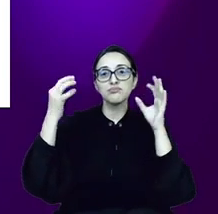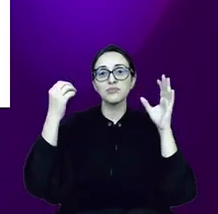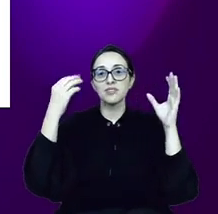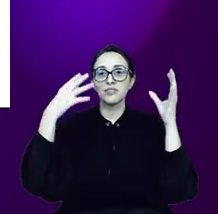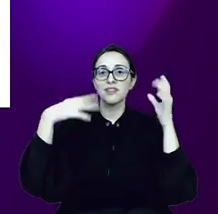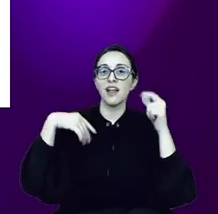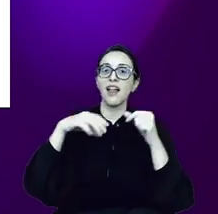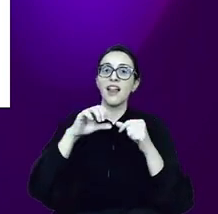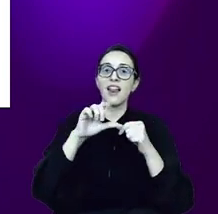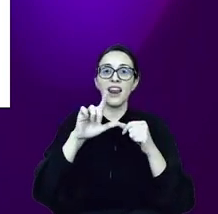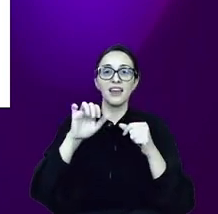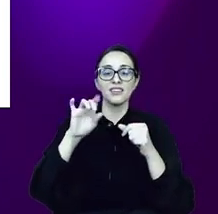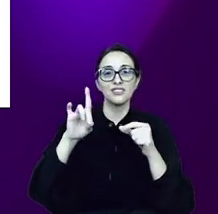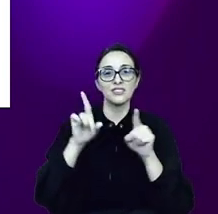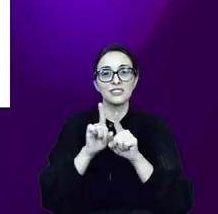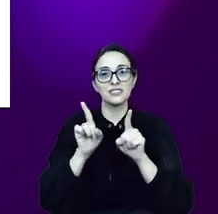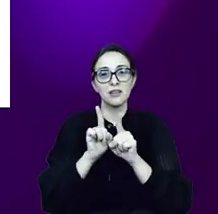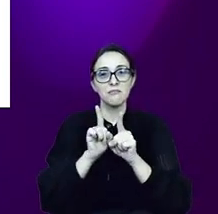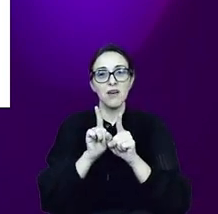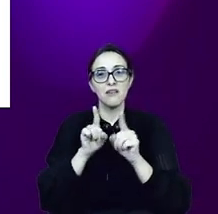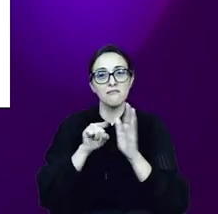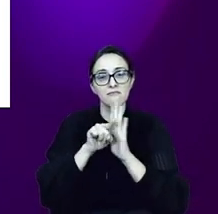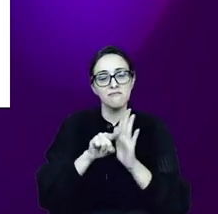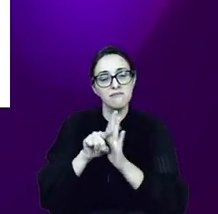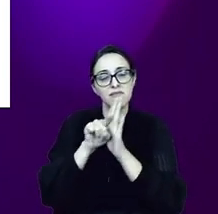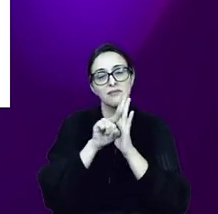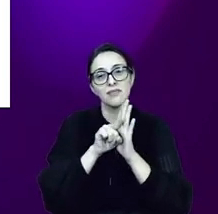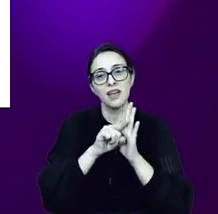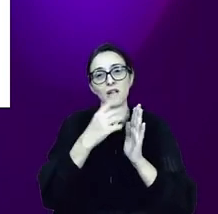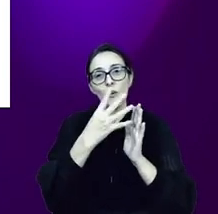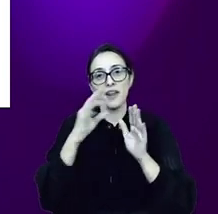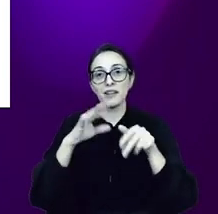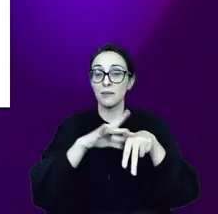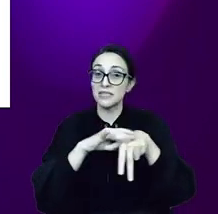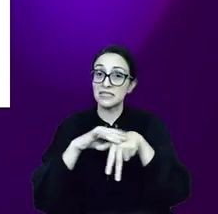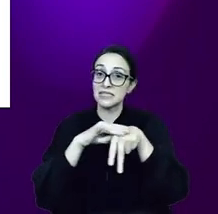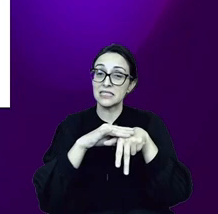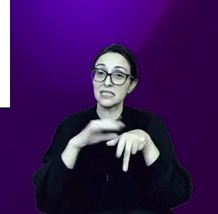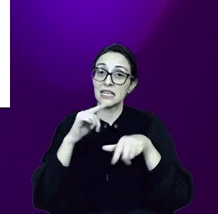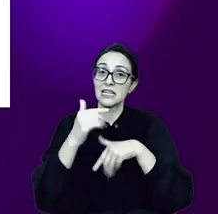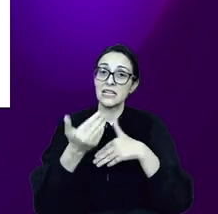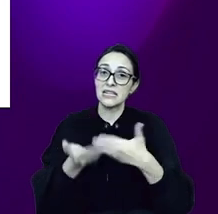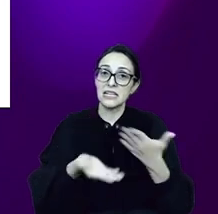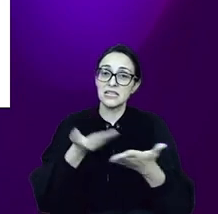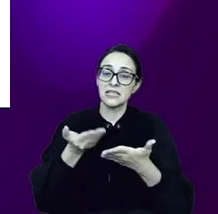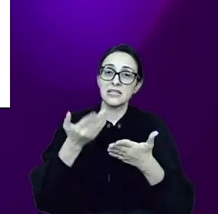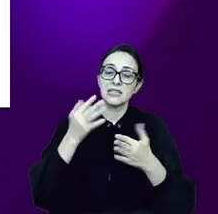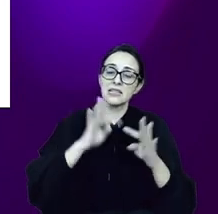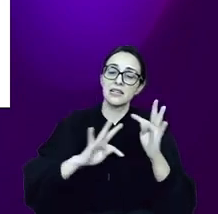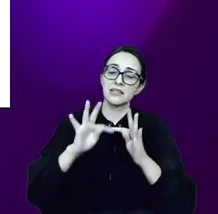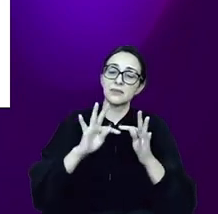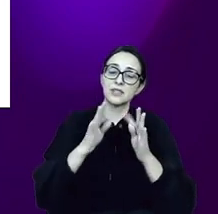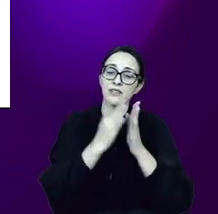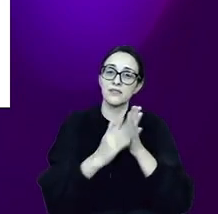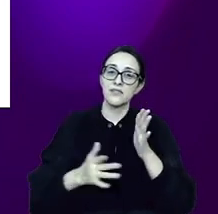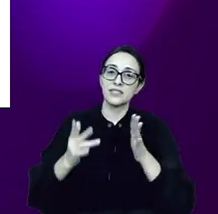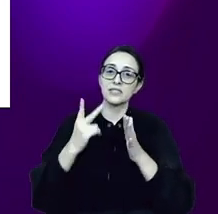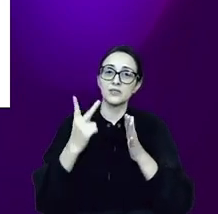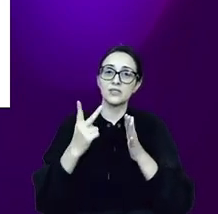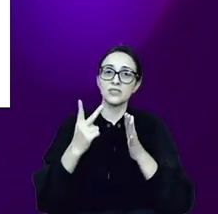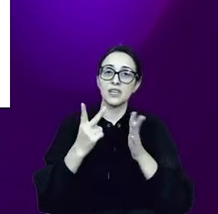trial, que estamos em fase final de análise, com 40 pacientes, em fase 2, em que nós analisamos os efeitos do